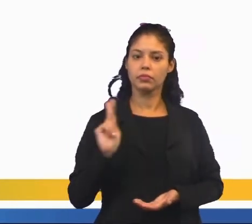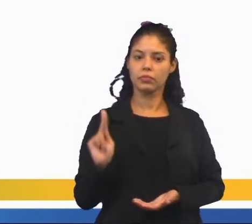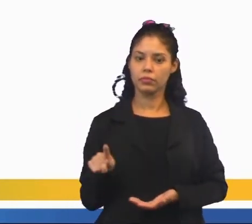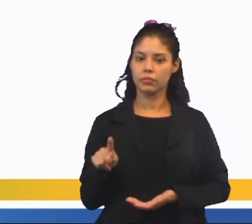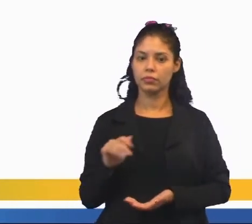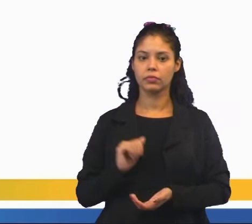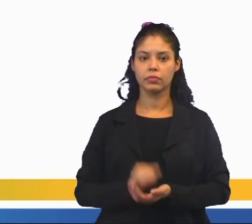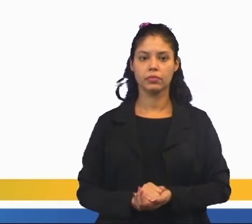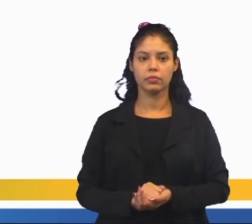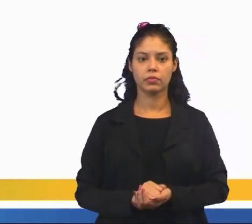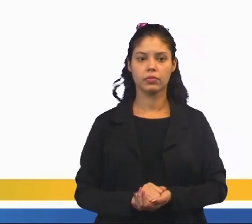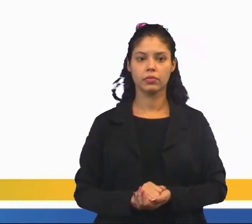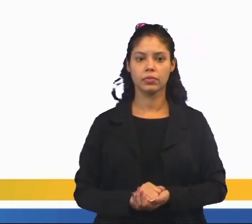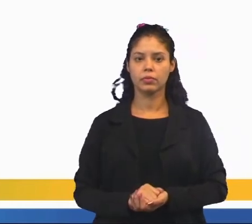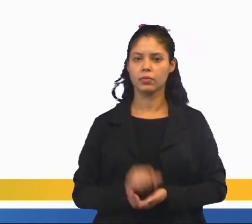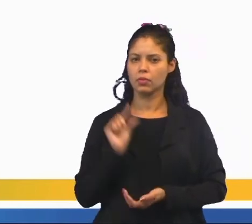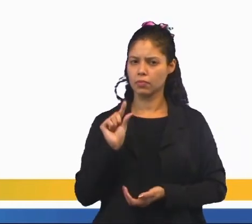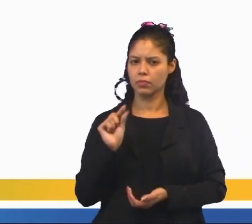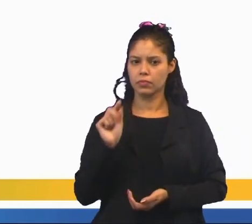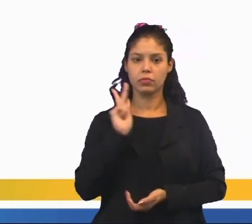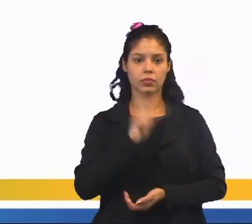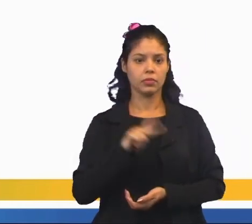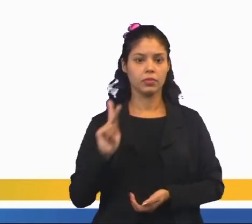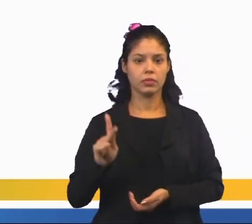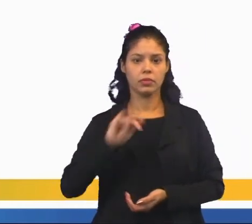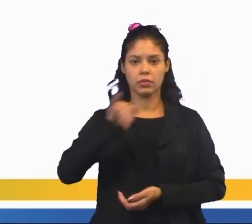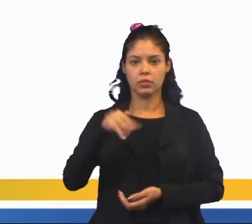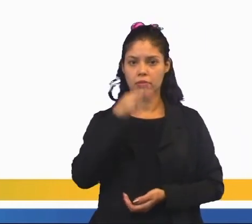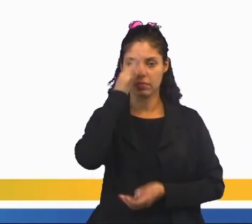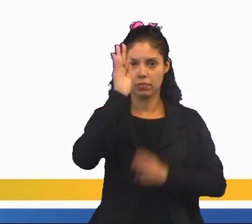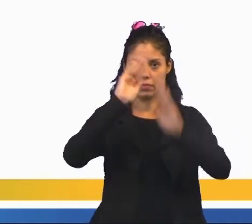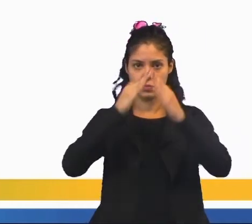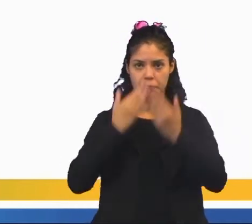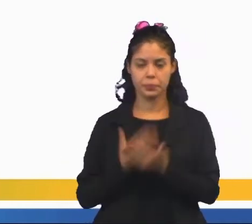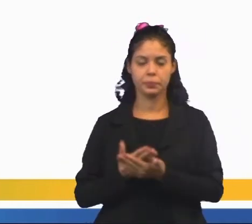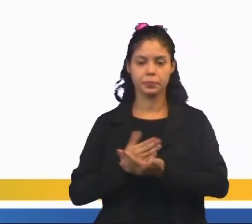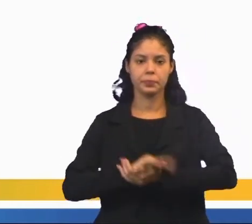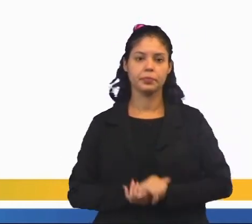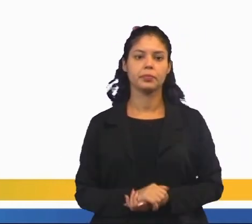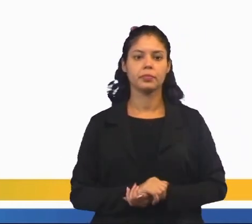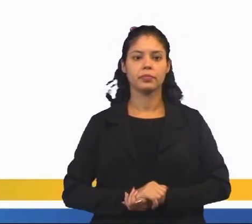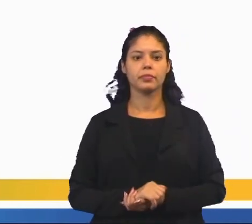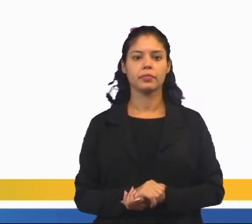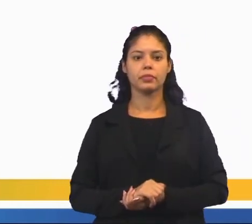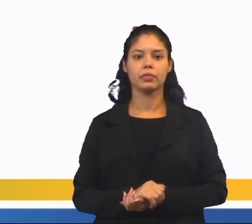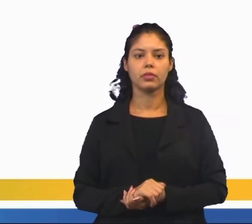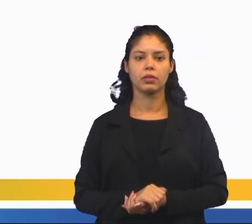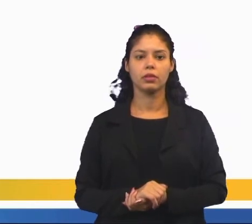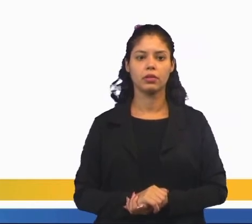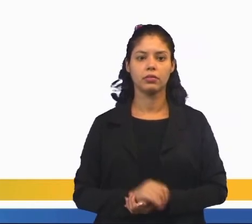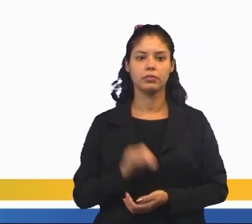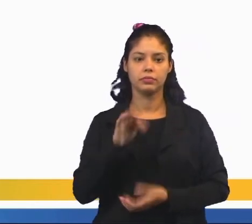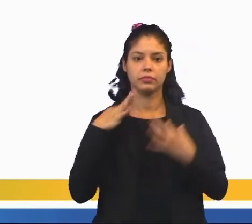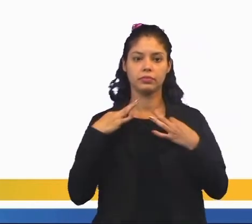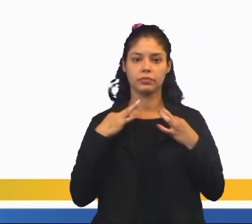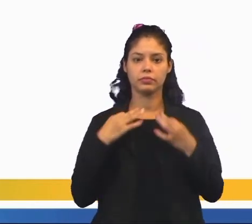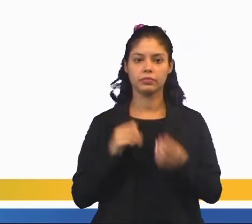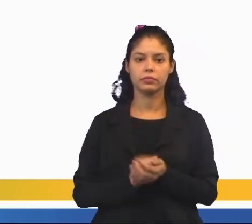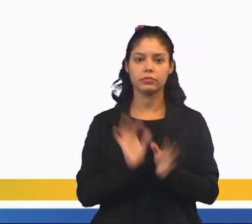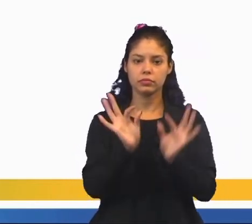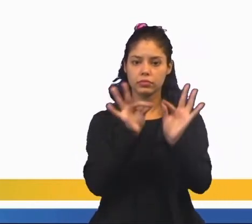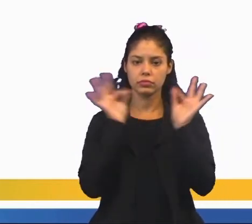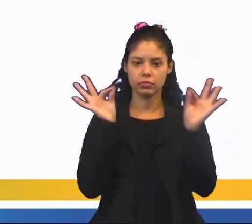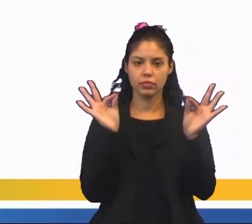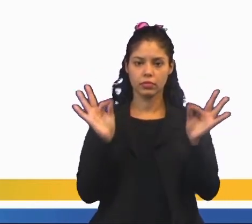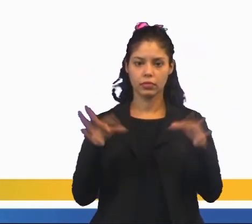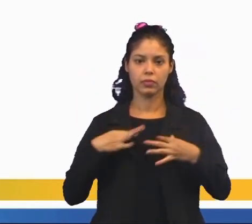5, pouco usado, professora de jardim de escola. 6, um vestuário,